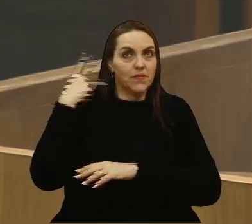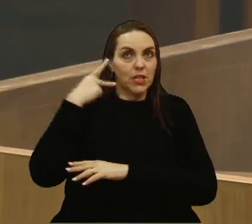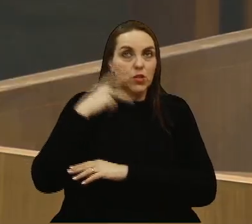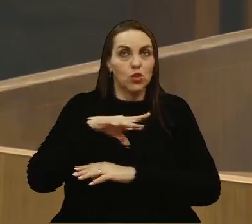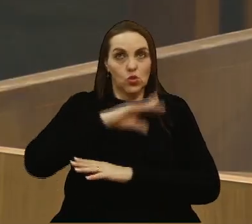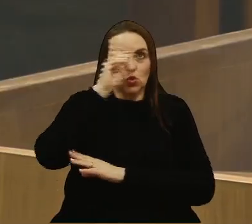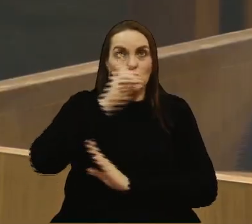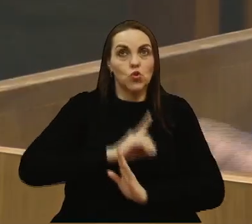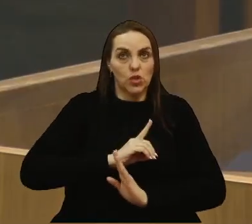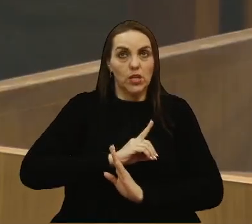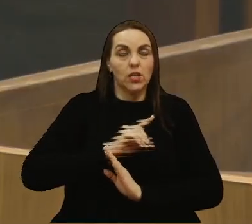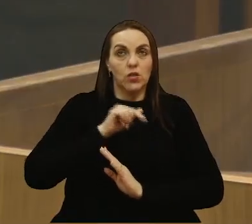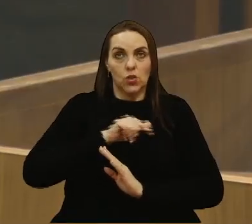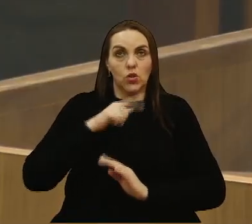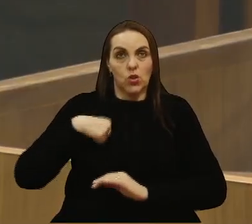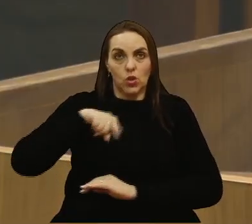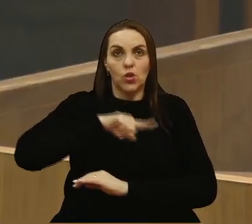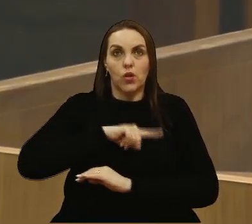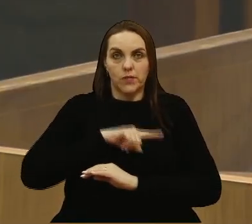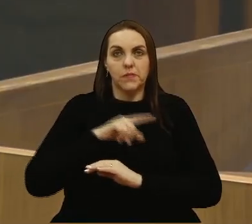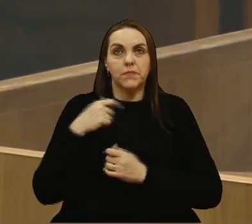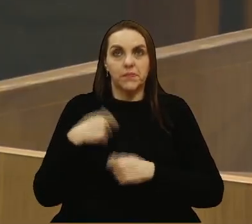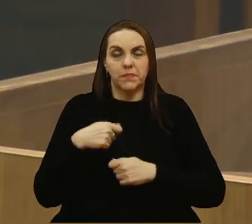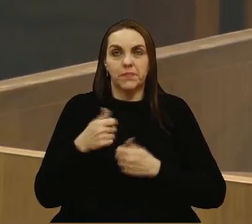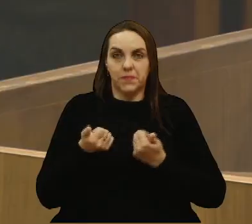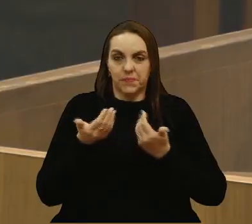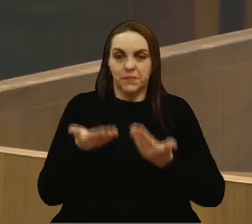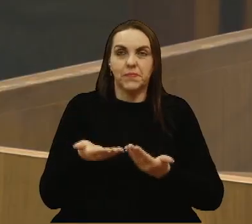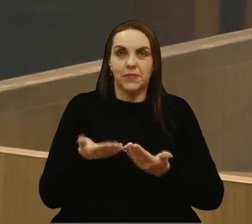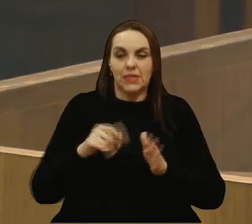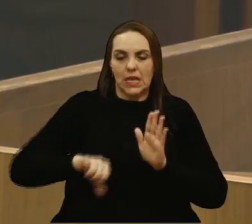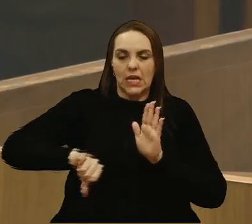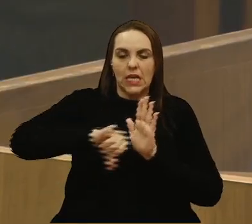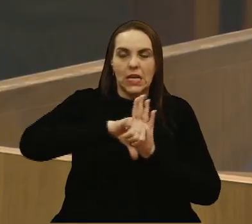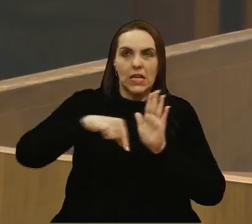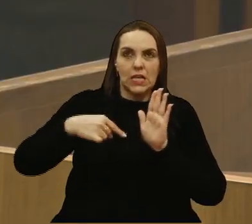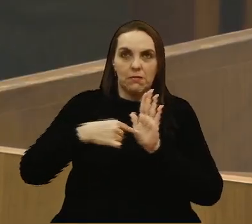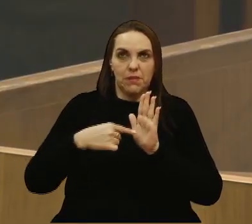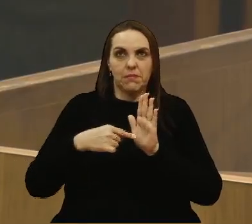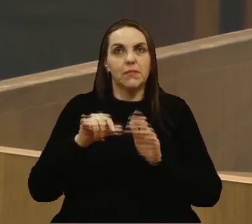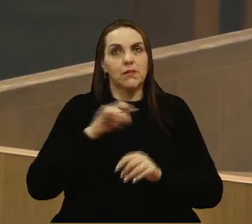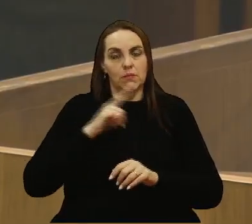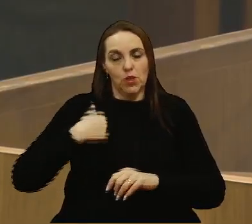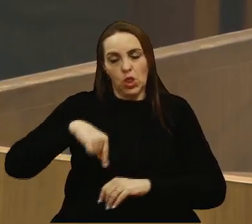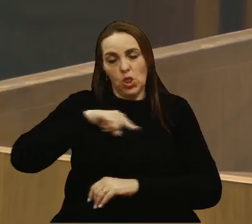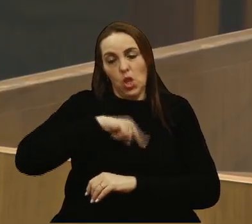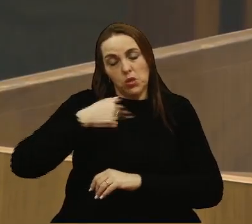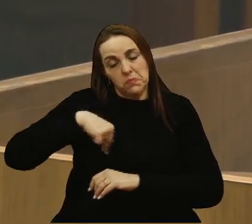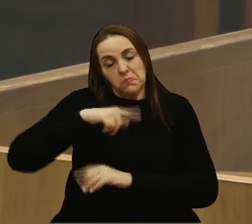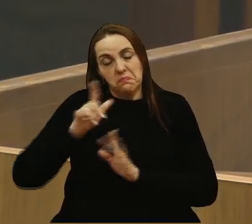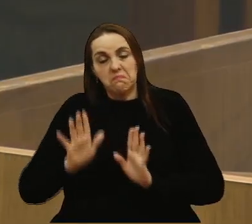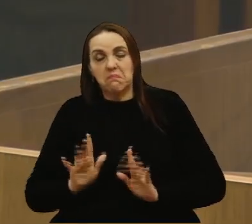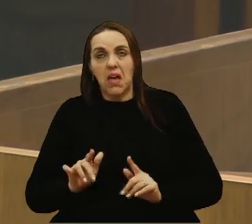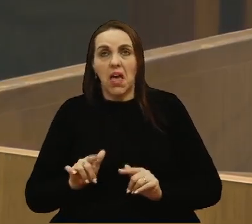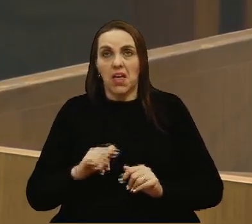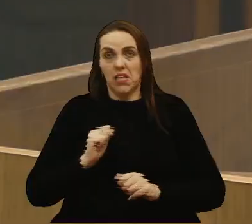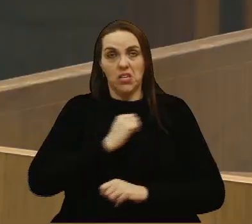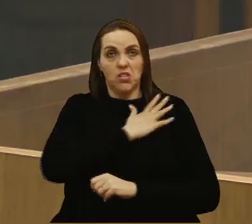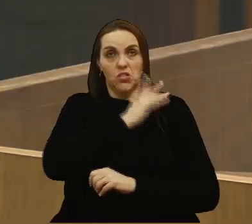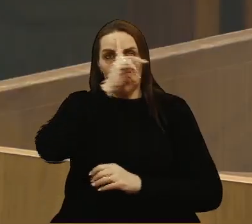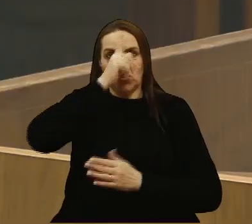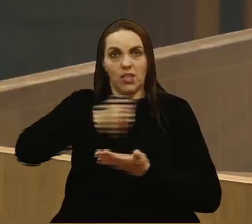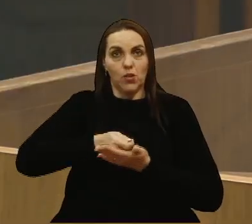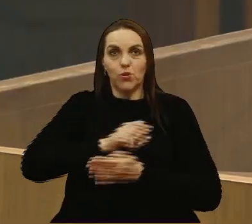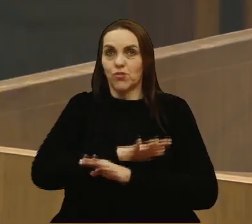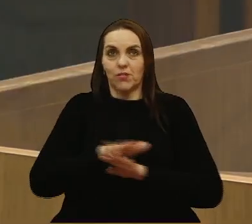de dizer que nós deveríamos ser colocados como criminosos, né, vereador Libardi, por sermos quem somos. Mas ainda bem que a ditadura já passou e